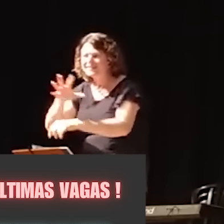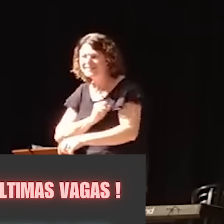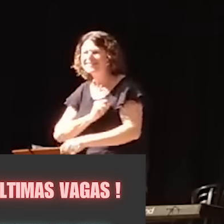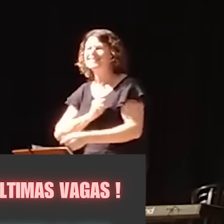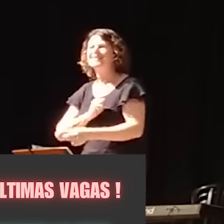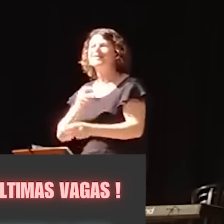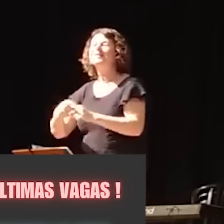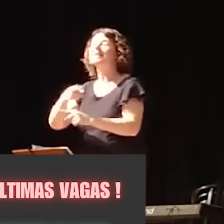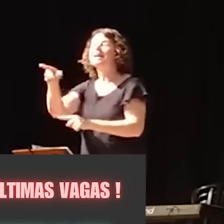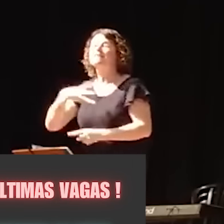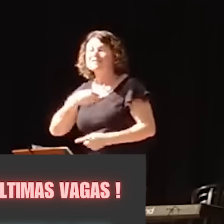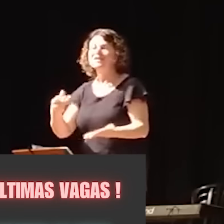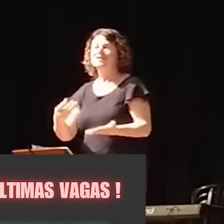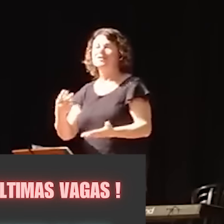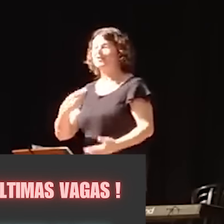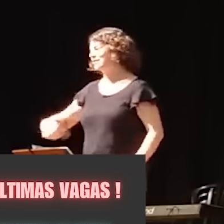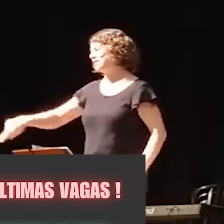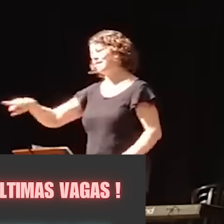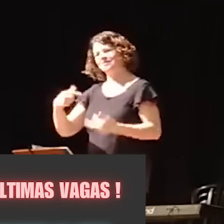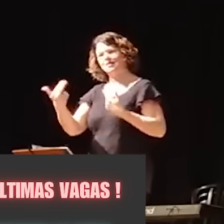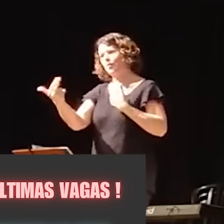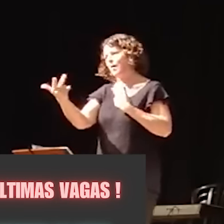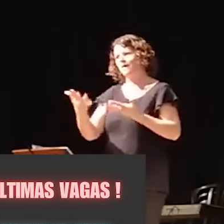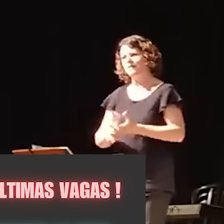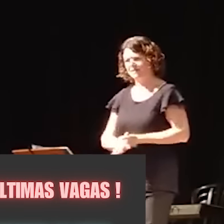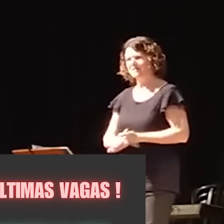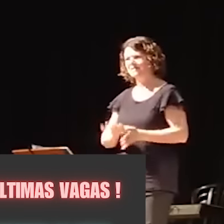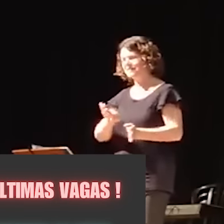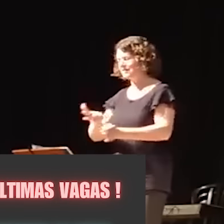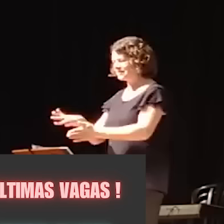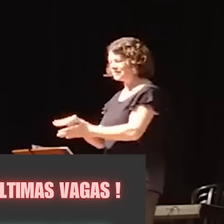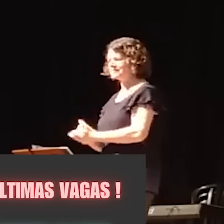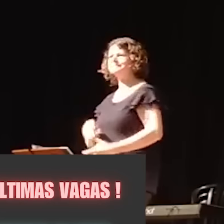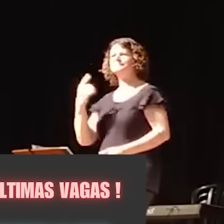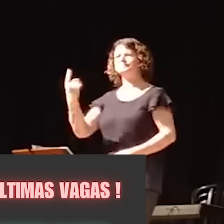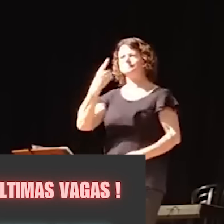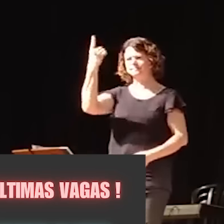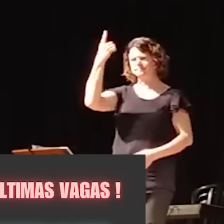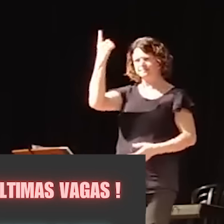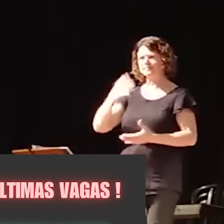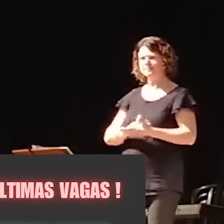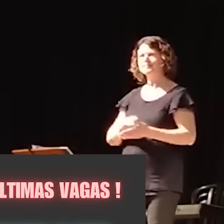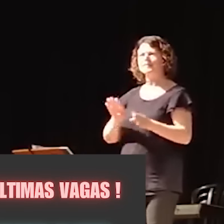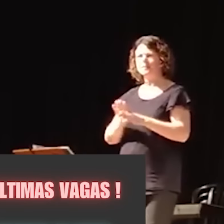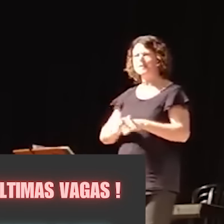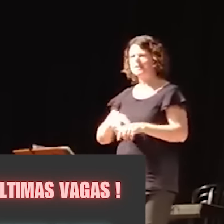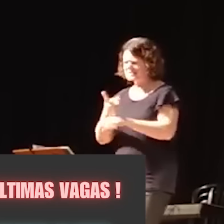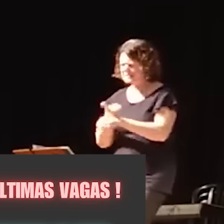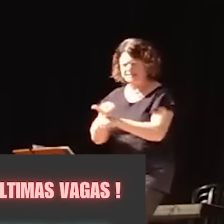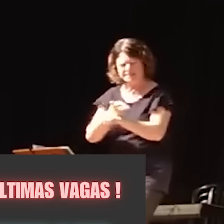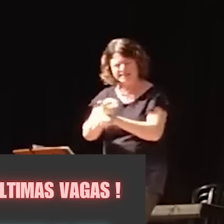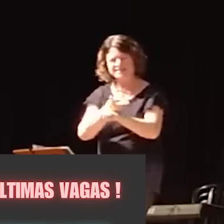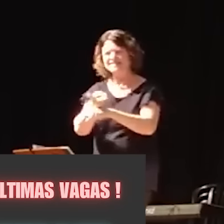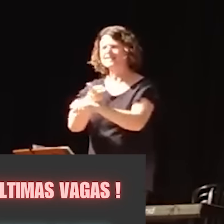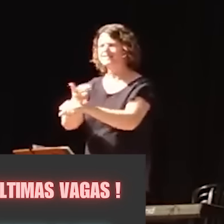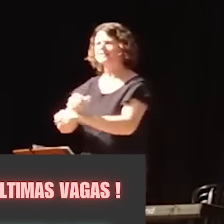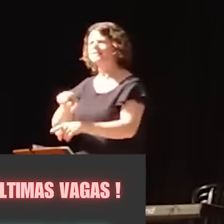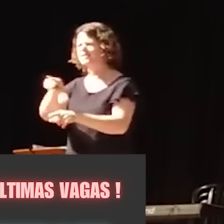perdidos a buscar os fragilizados vulneráveis aqueles que já desistiram Você já viu esses programas do